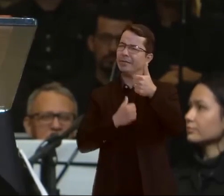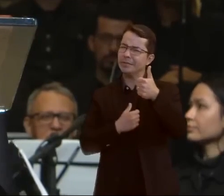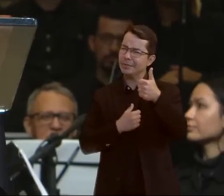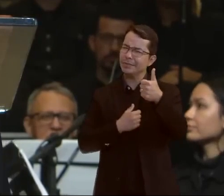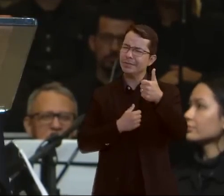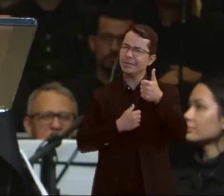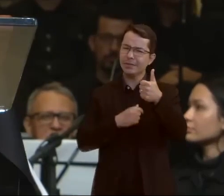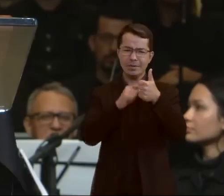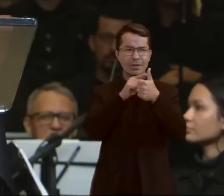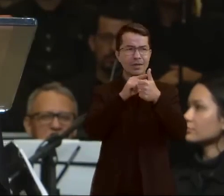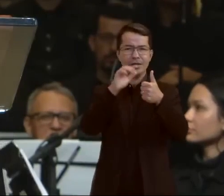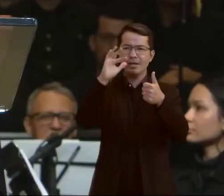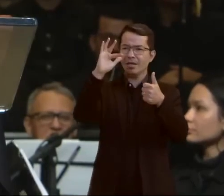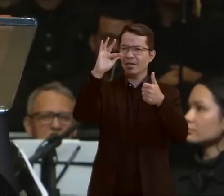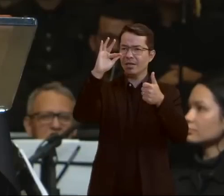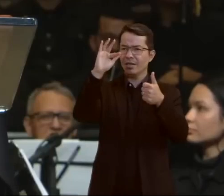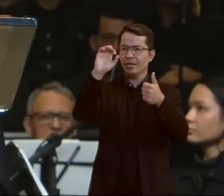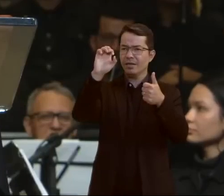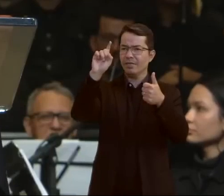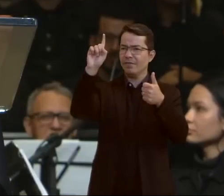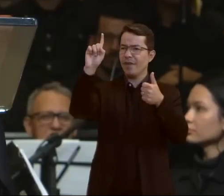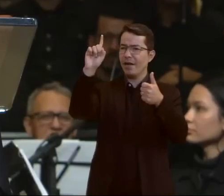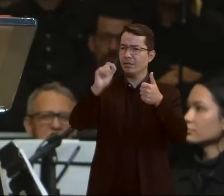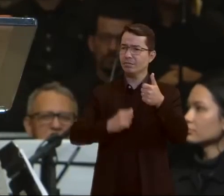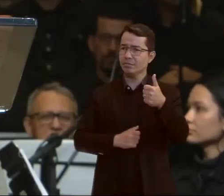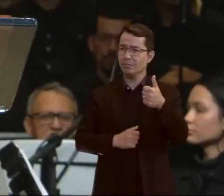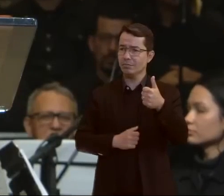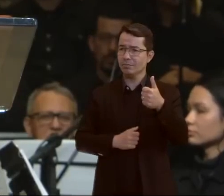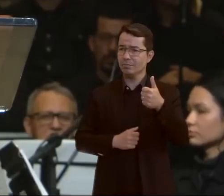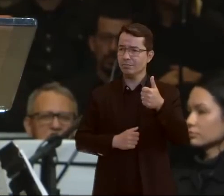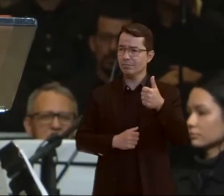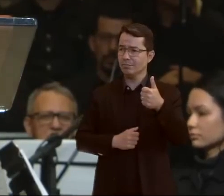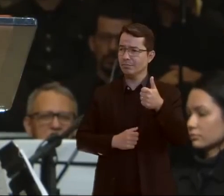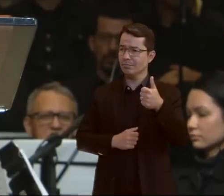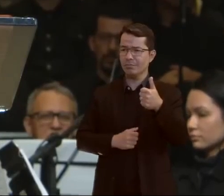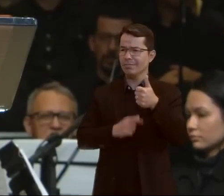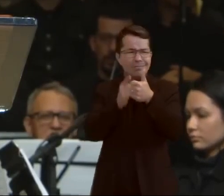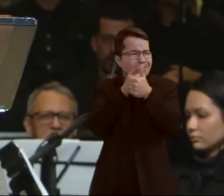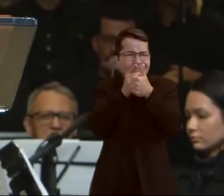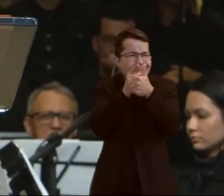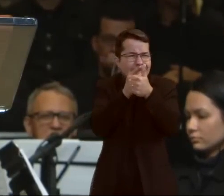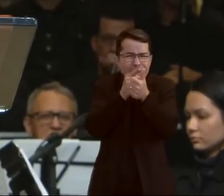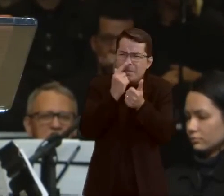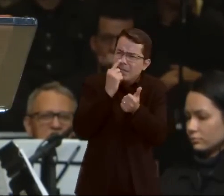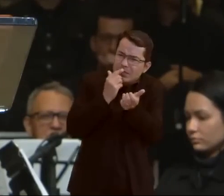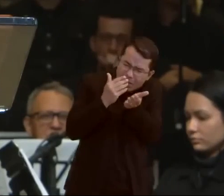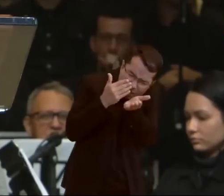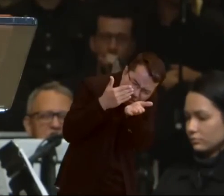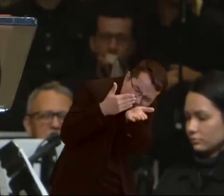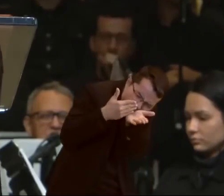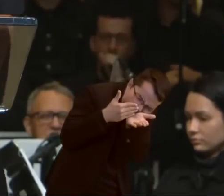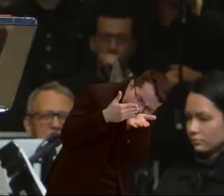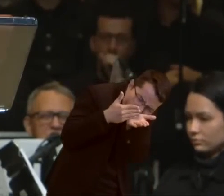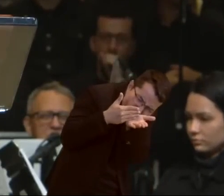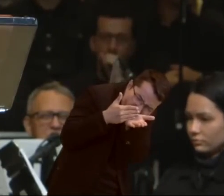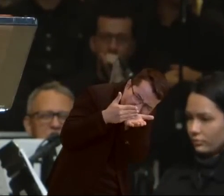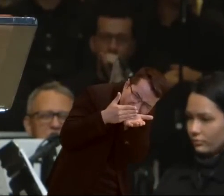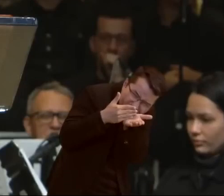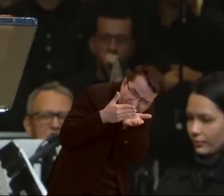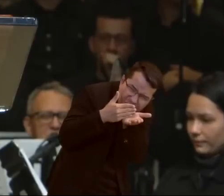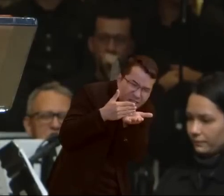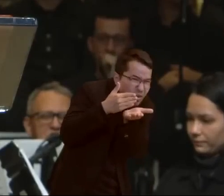que ele coloca é fé. Então se você quer ser uma pessoa madura, você tem